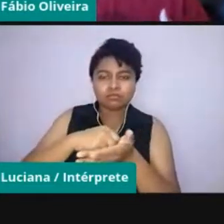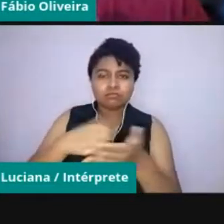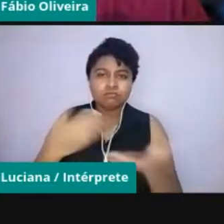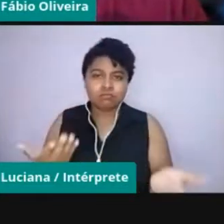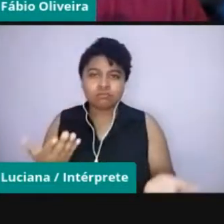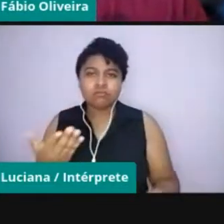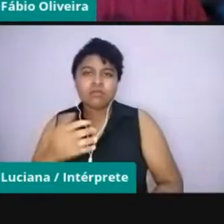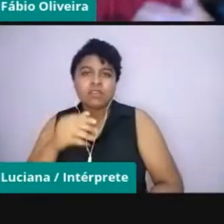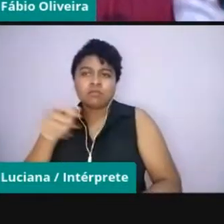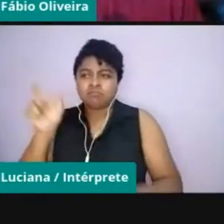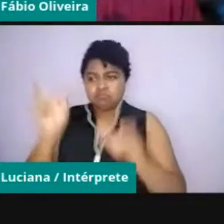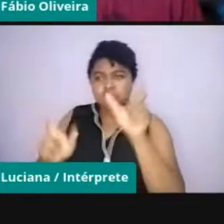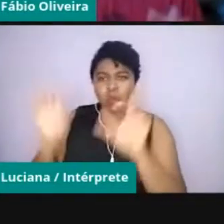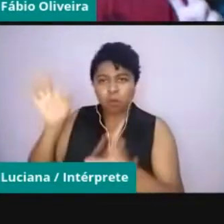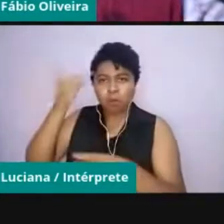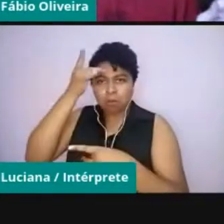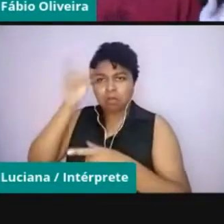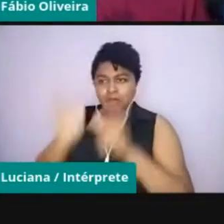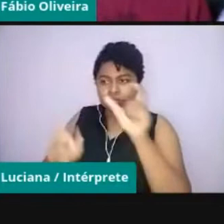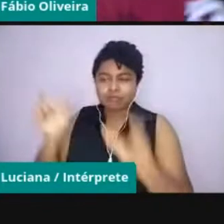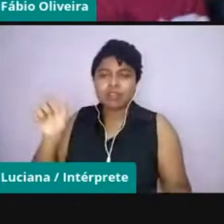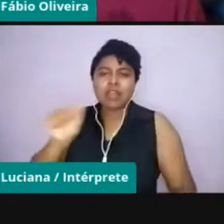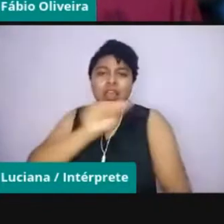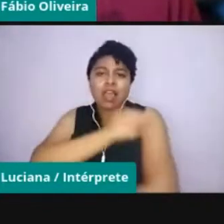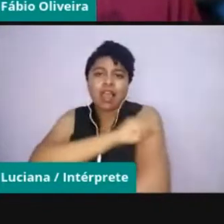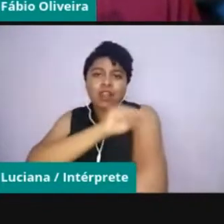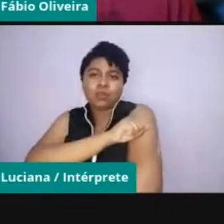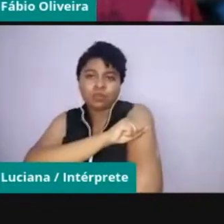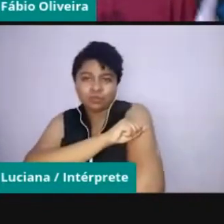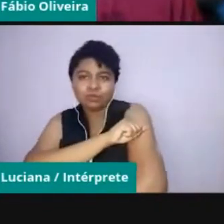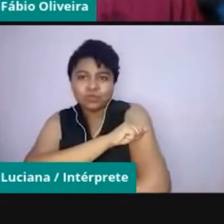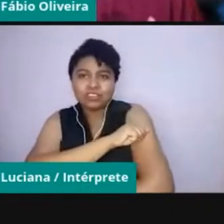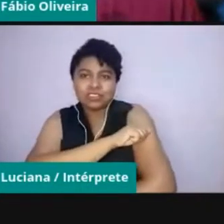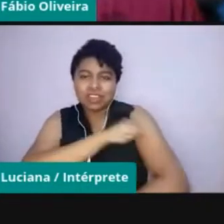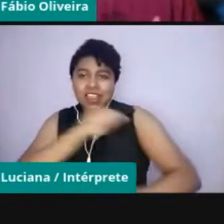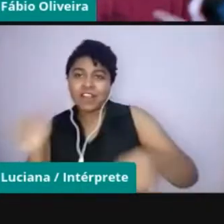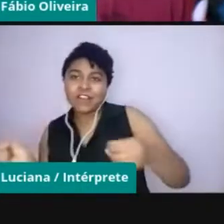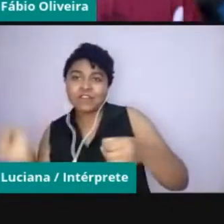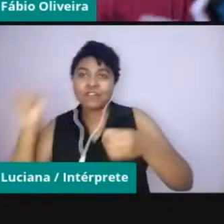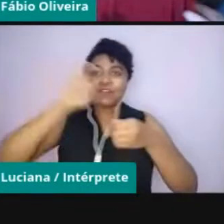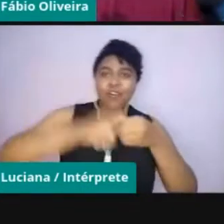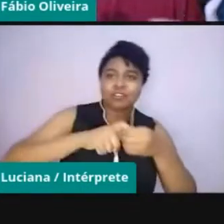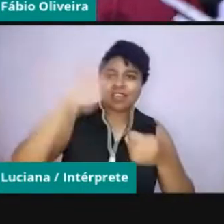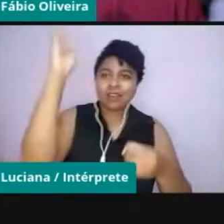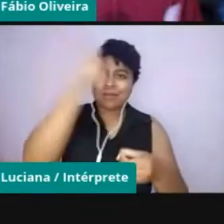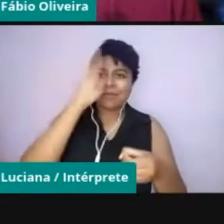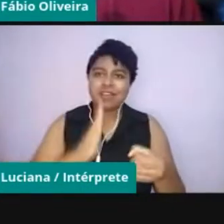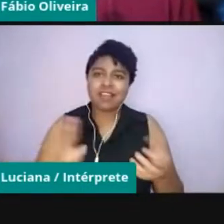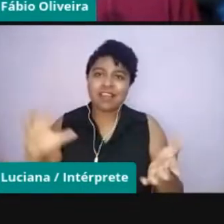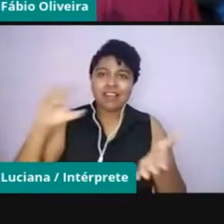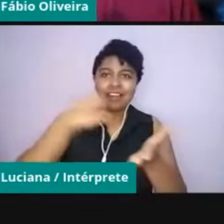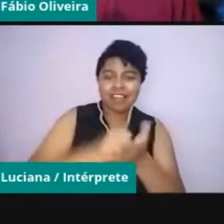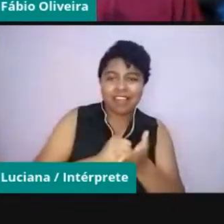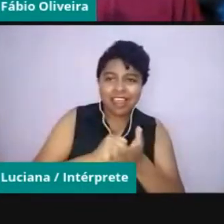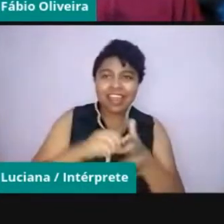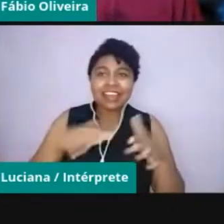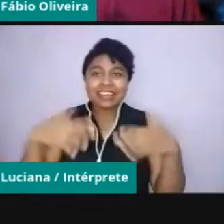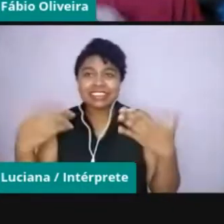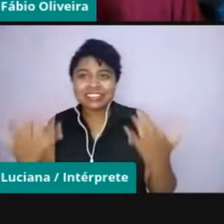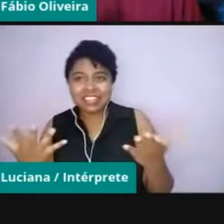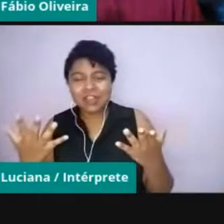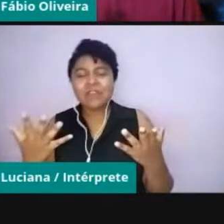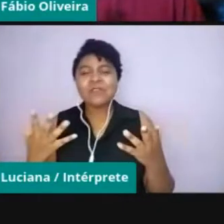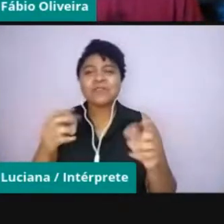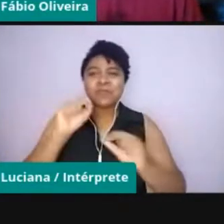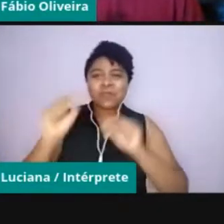os personagens eram estudantes que foram transportados para o Brasil Colônia, então teve esse elemento de fantasia para servir até mesmo como